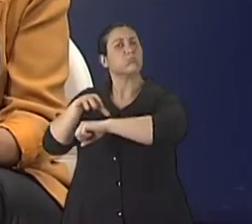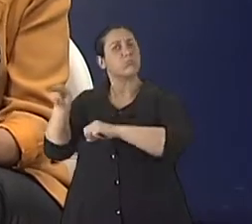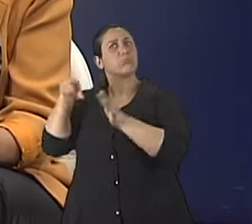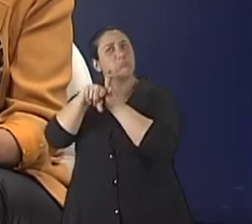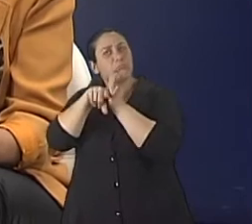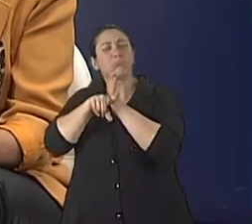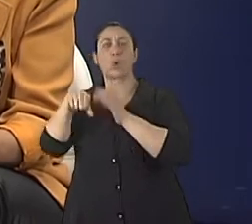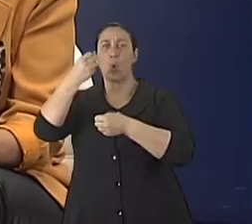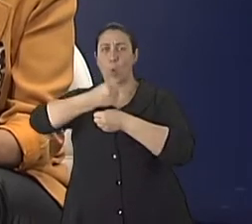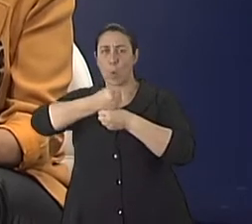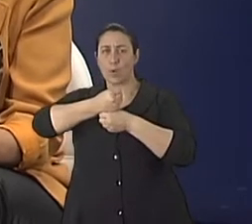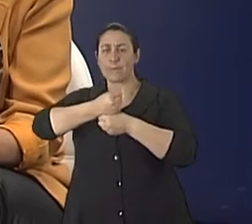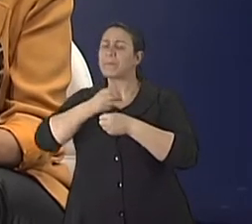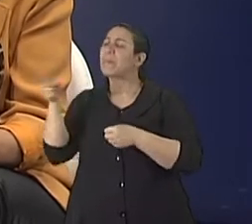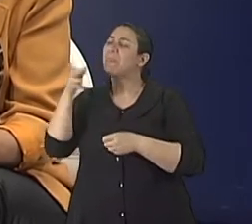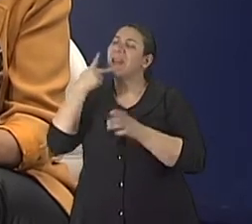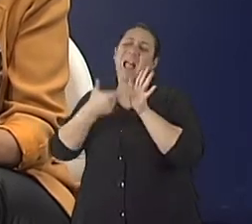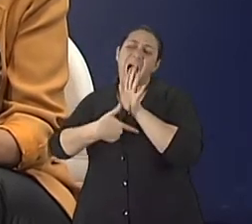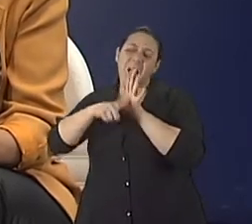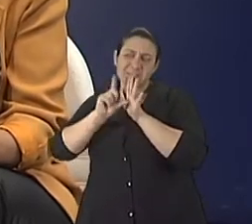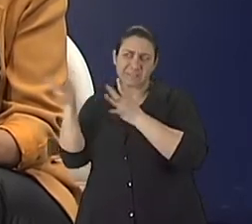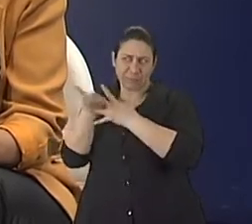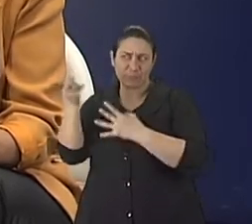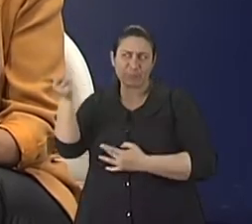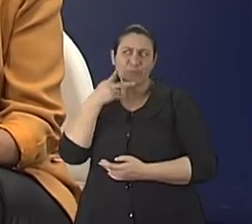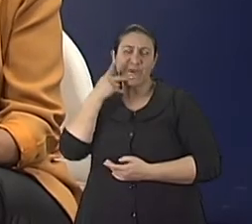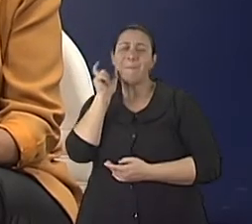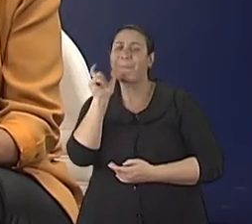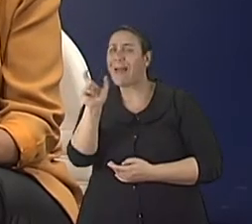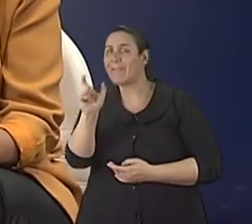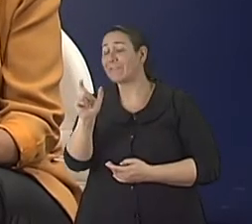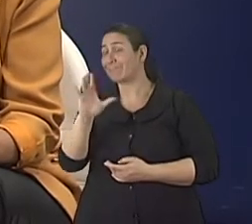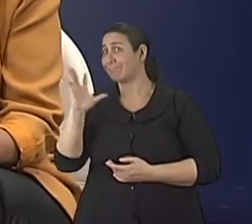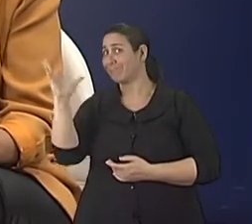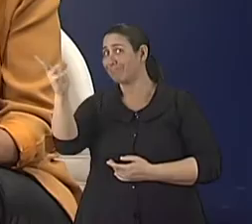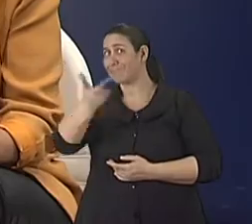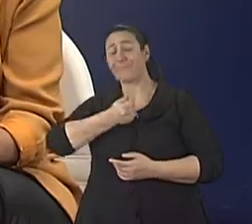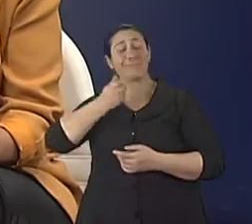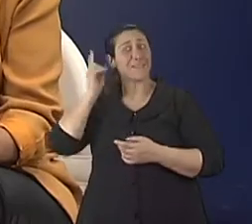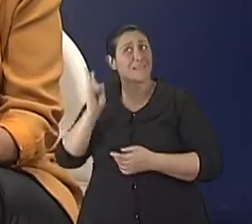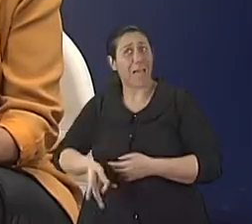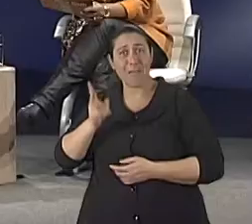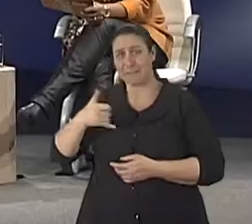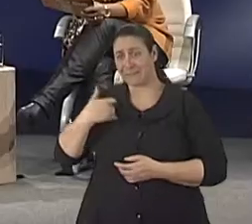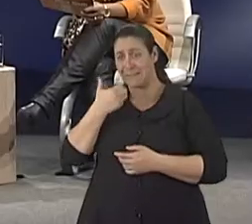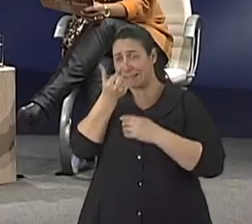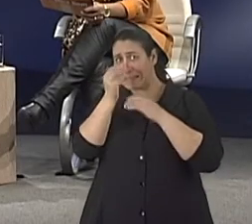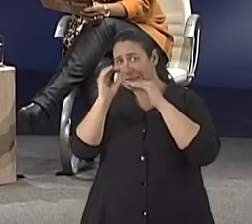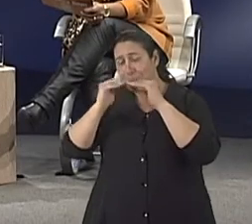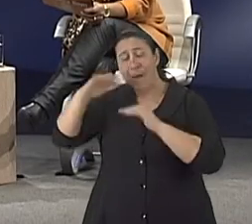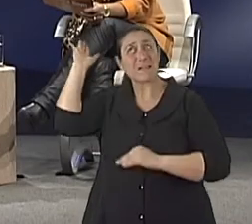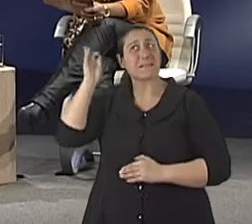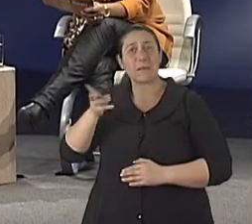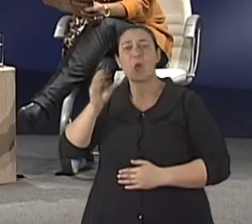ter e antes do intervalo só falou uma palavra que está junto com a gente que já passou dos 60 né osteoporose